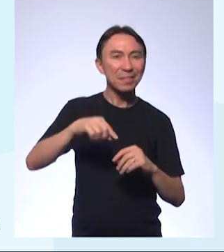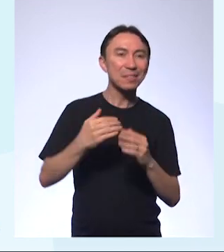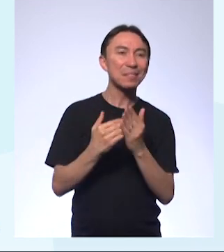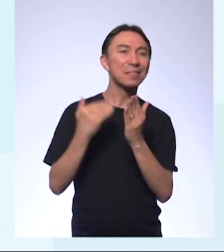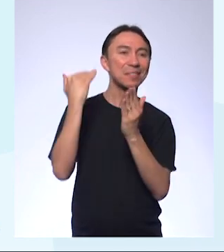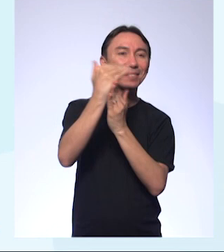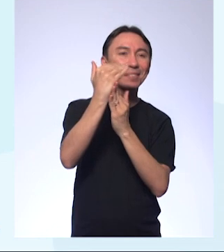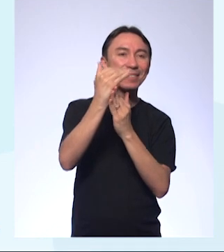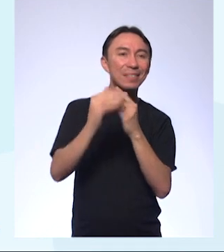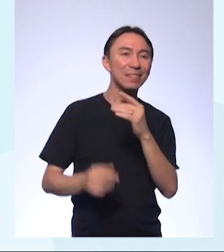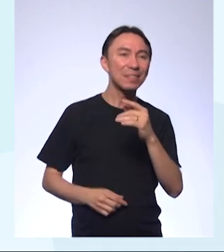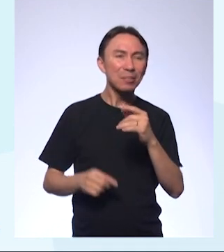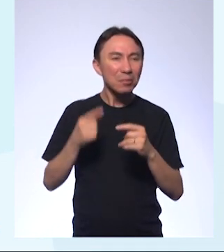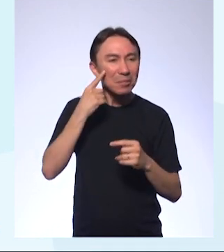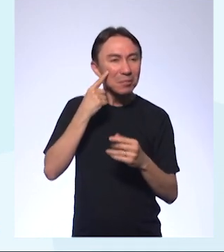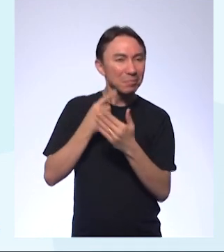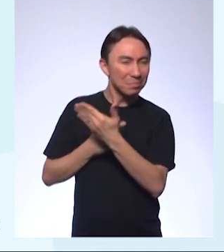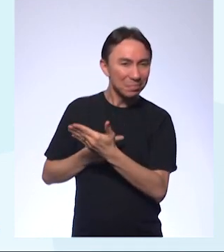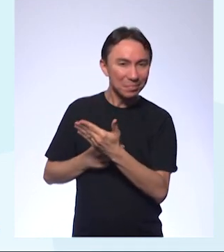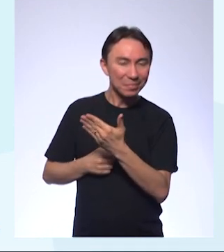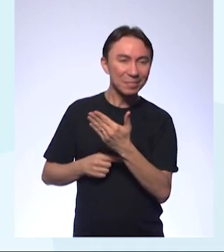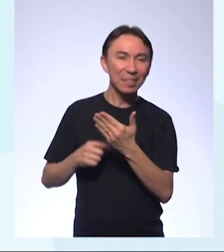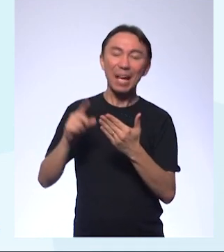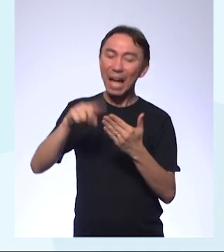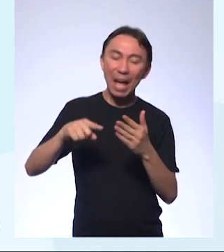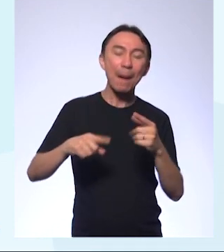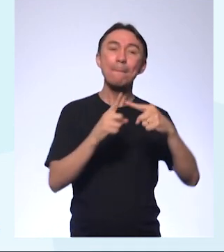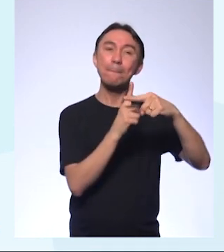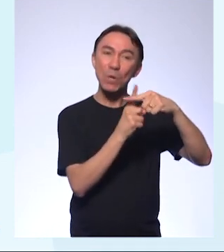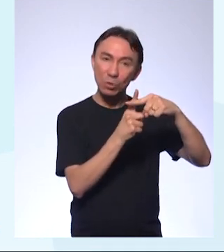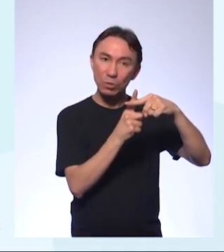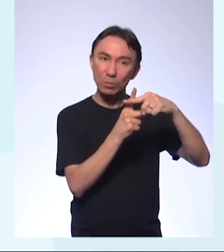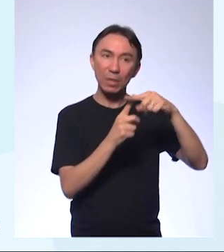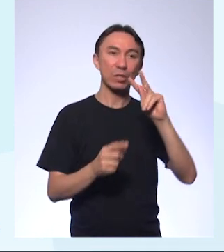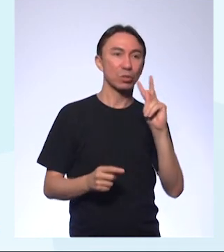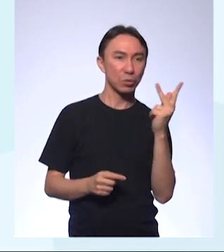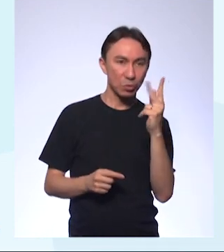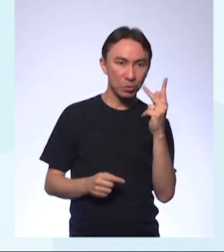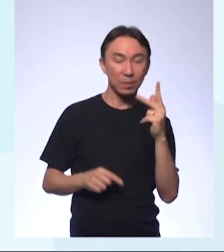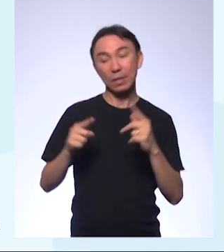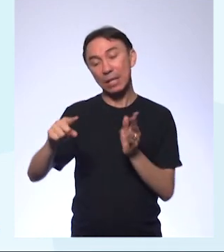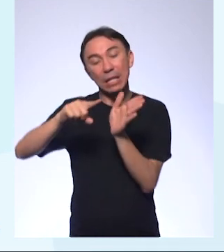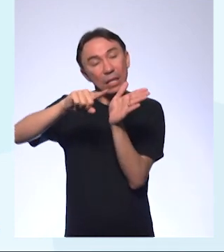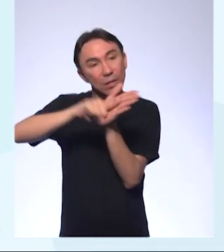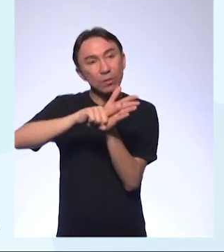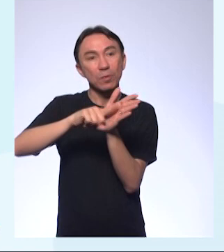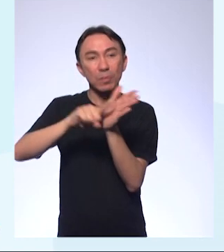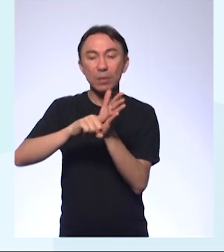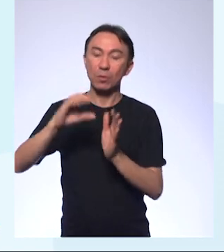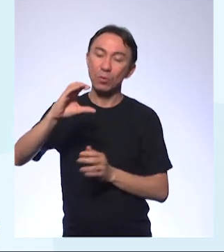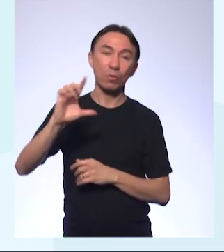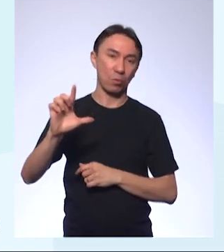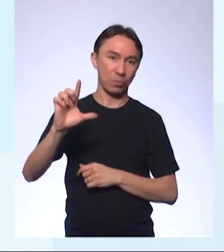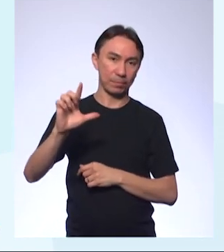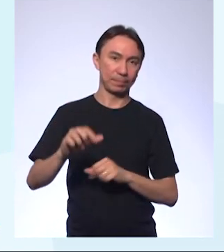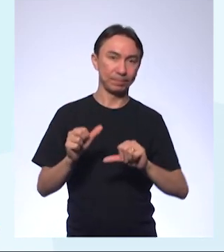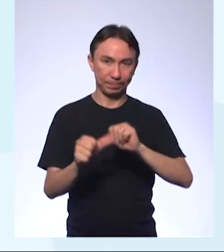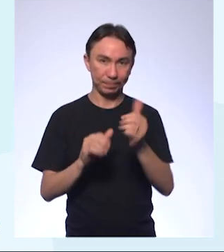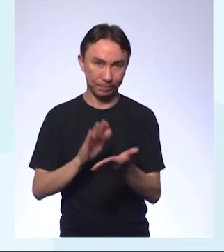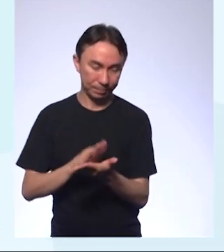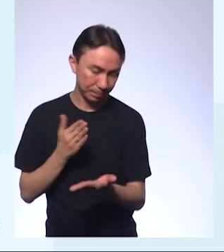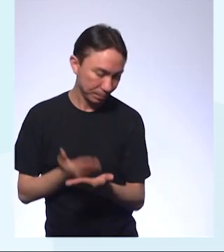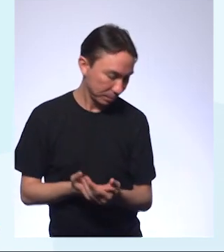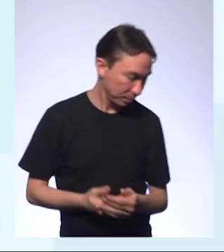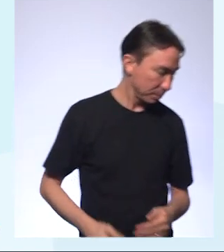delta minúsculo. Positivo para o hidrogênio, negativo para o cloro, para mostrar para a gente